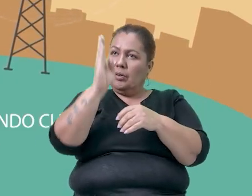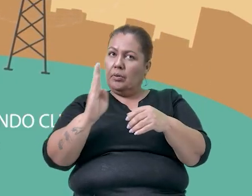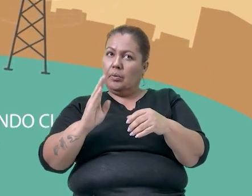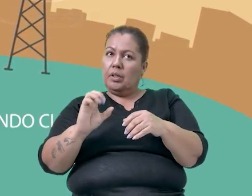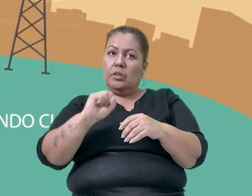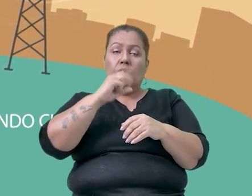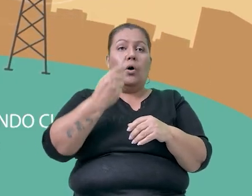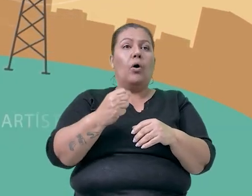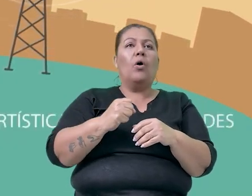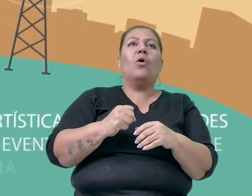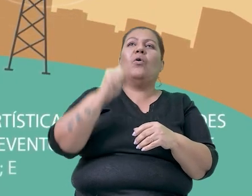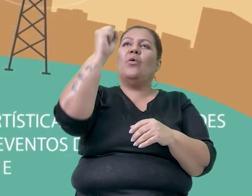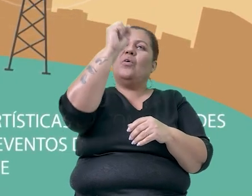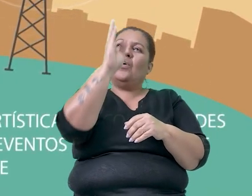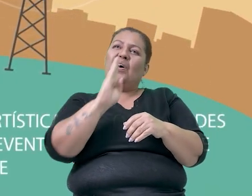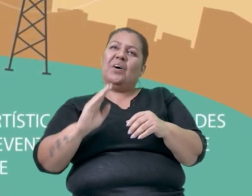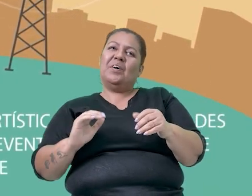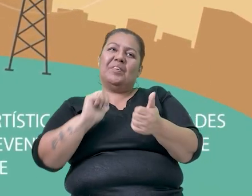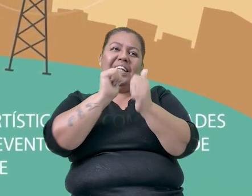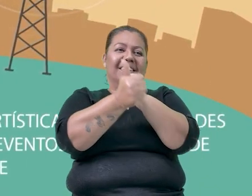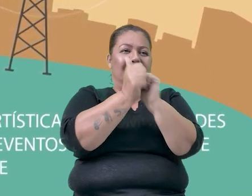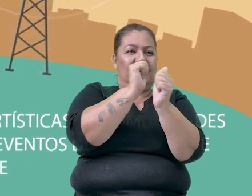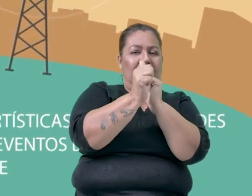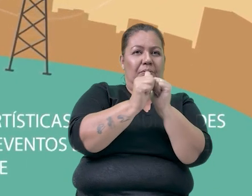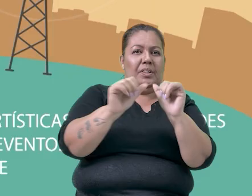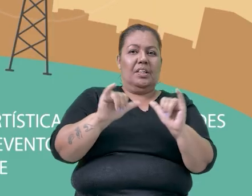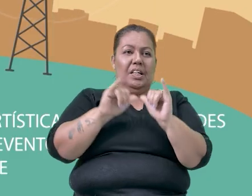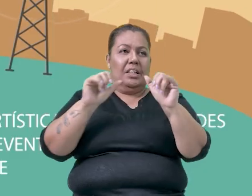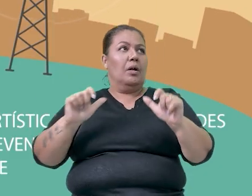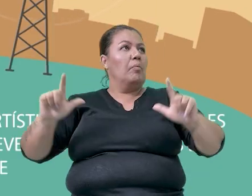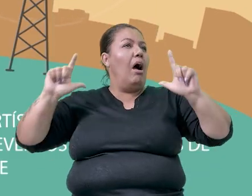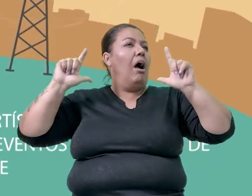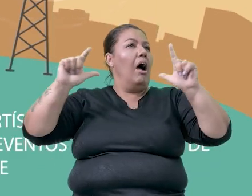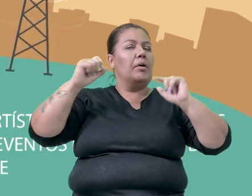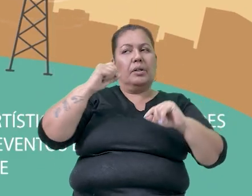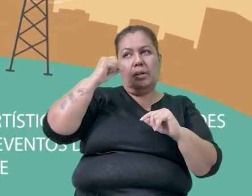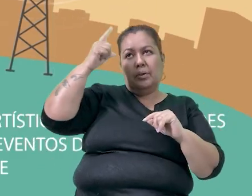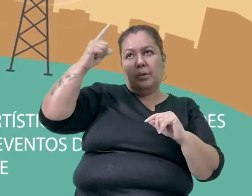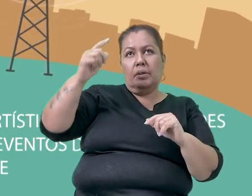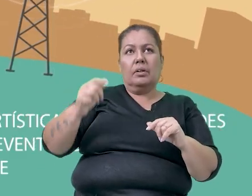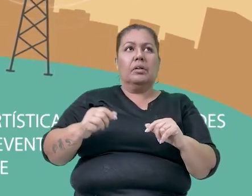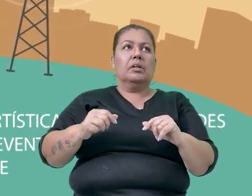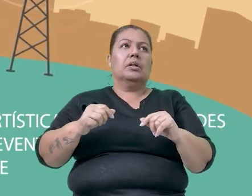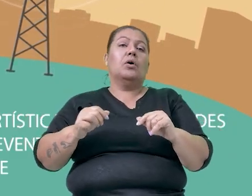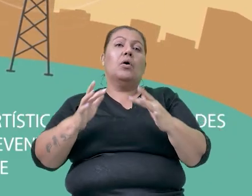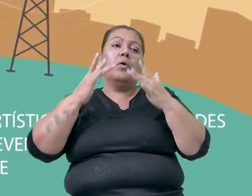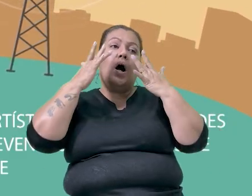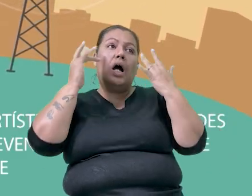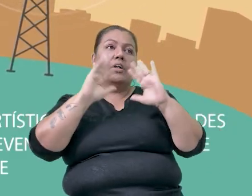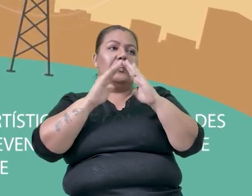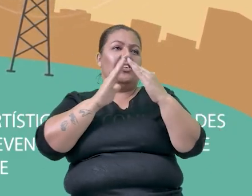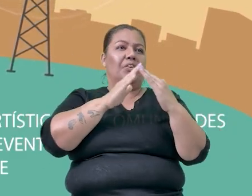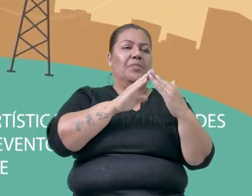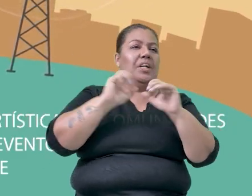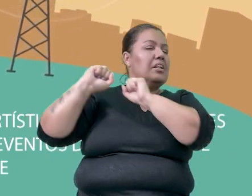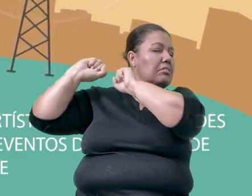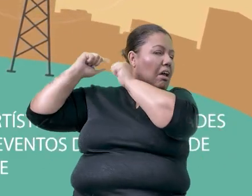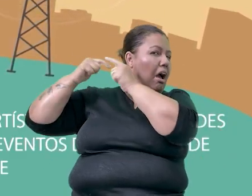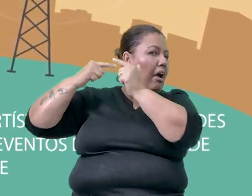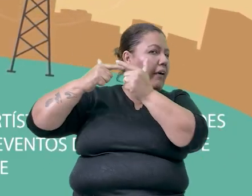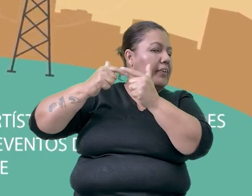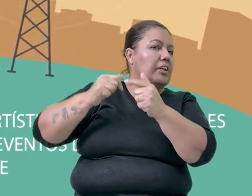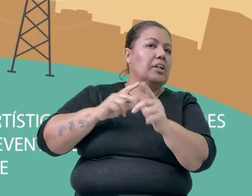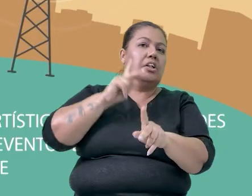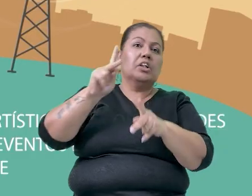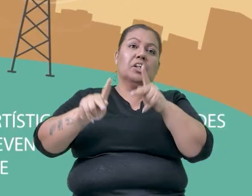ou a seleção brasileira. A transmissão de manifestações culturais ou artísticas de comunidades tradicionais e